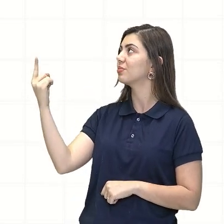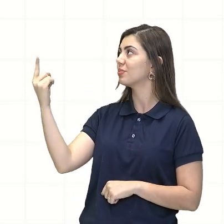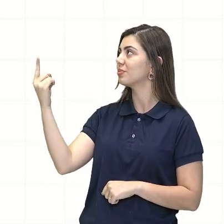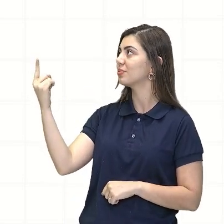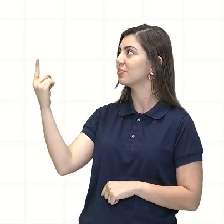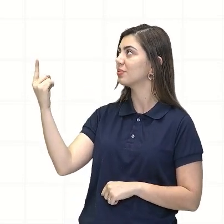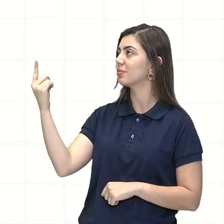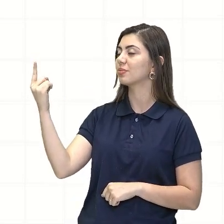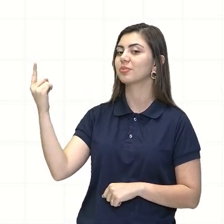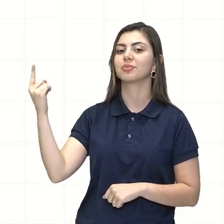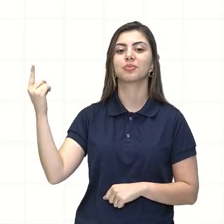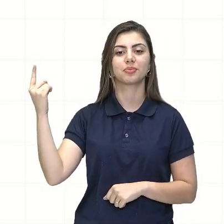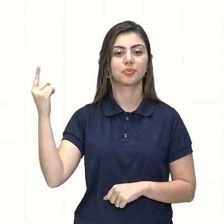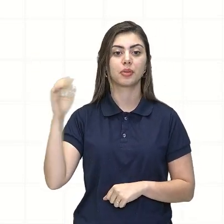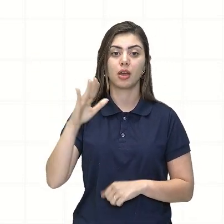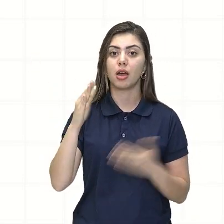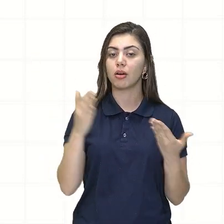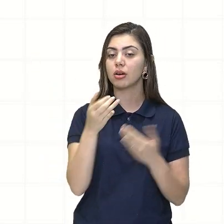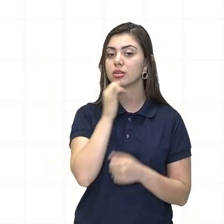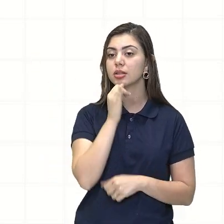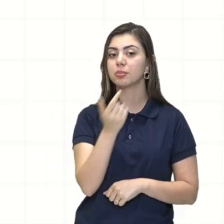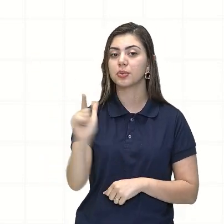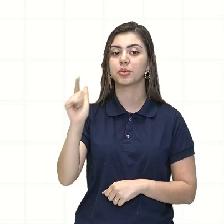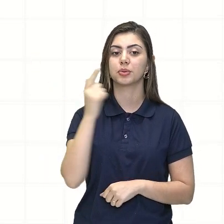6. Vamos lá, mais um.